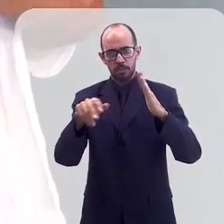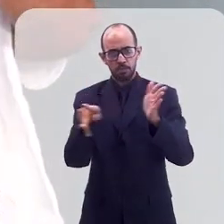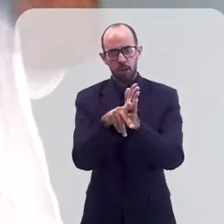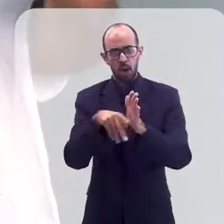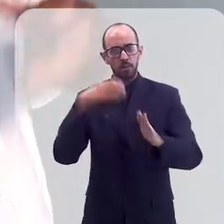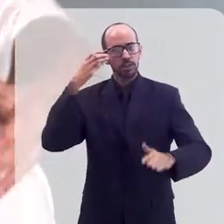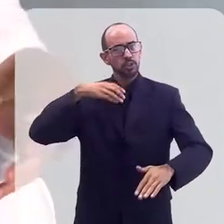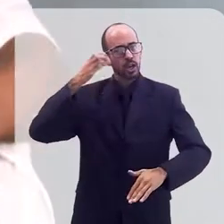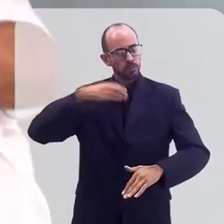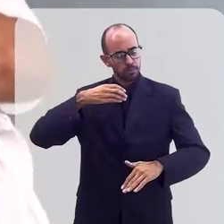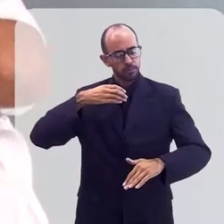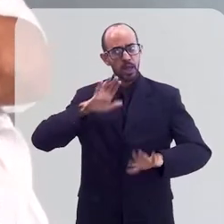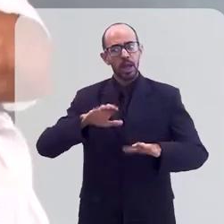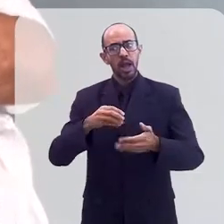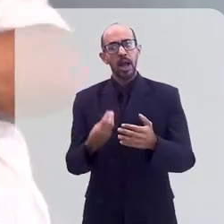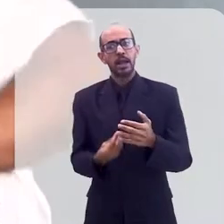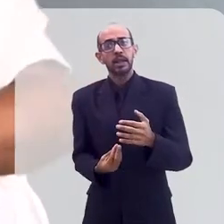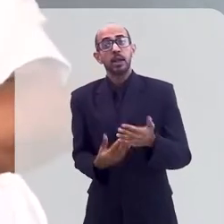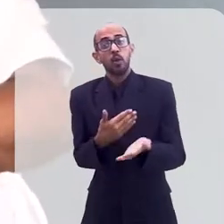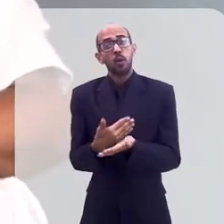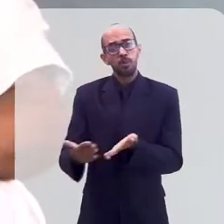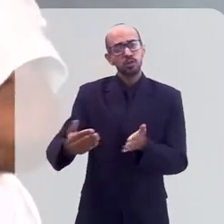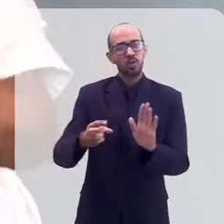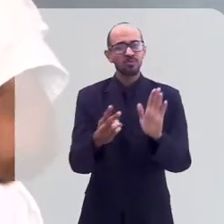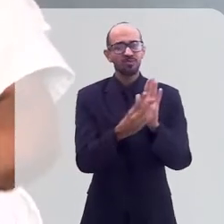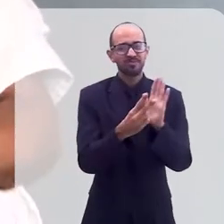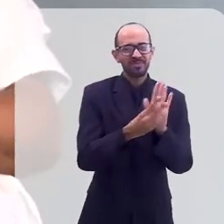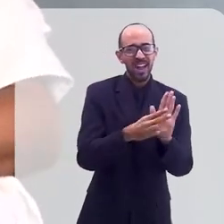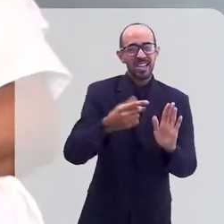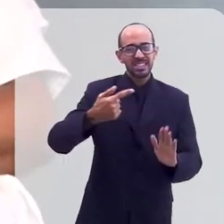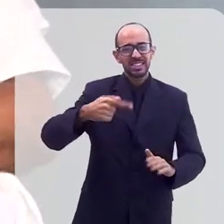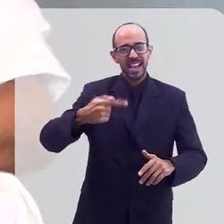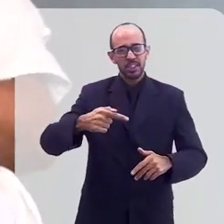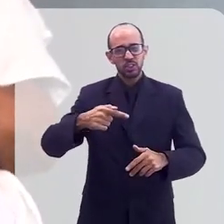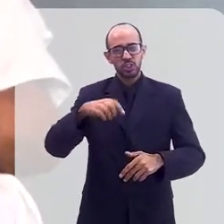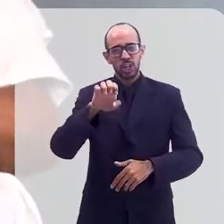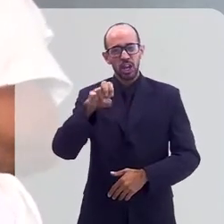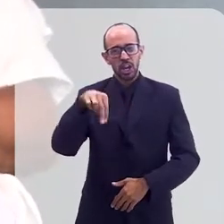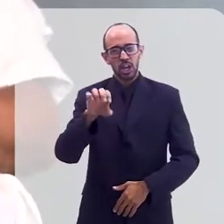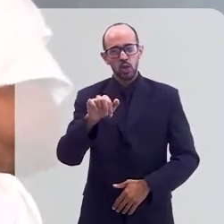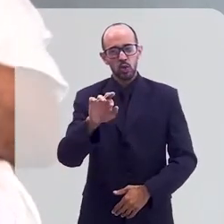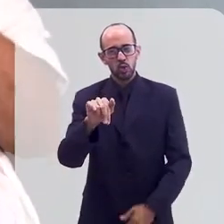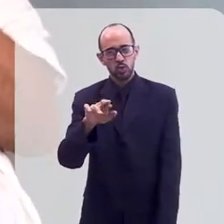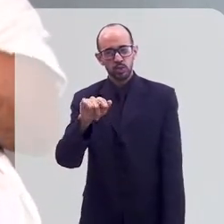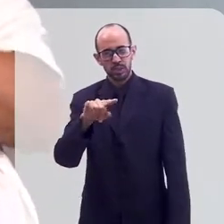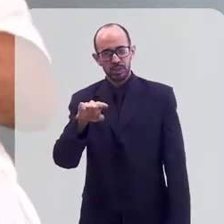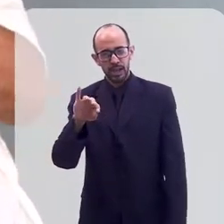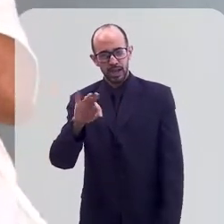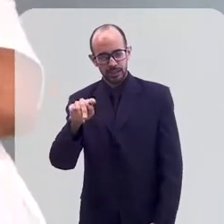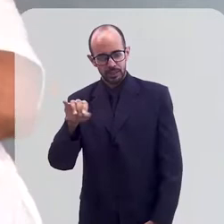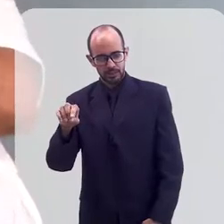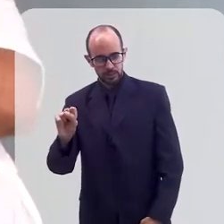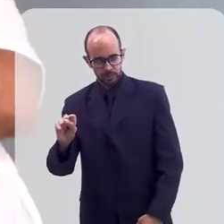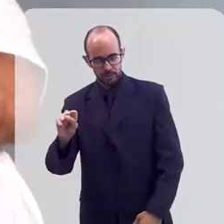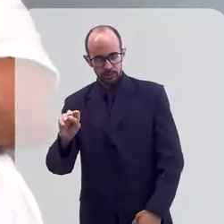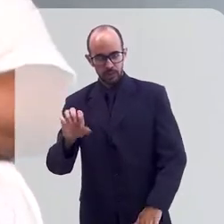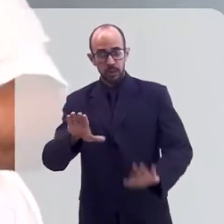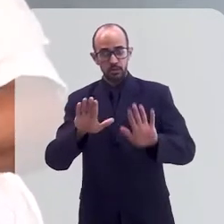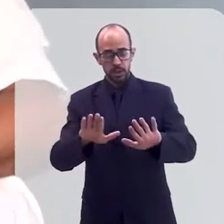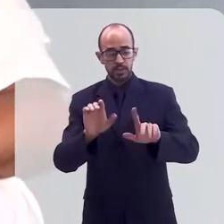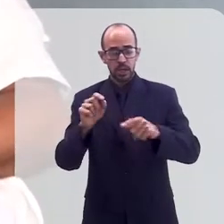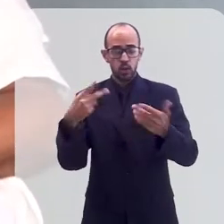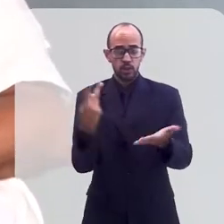anunciou, né? Acabou que você tinha encruzilhadas, Umbanda. Hoje vem um movimento falar, não, mas a Umbanda existia, mas eles citam justamente isso,